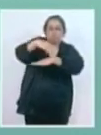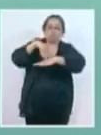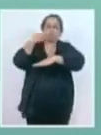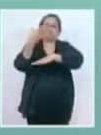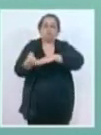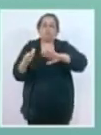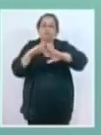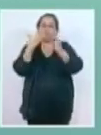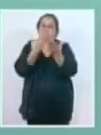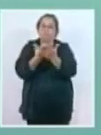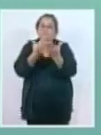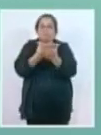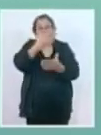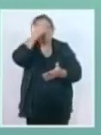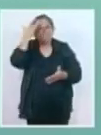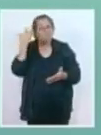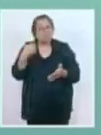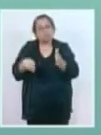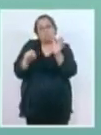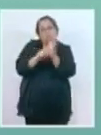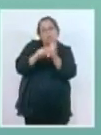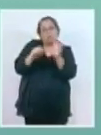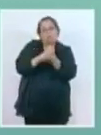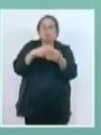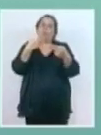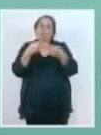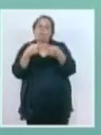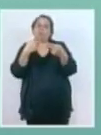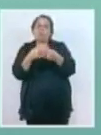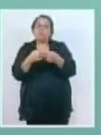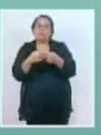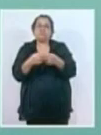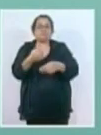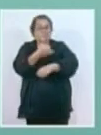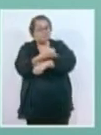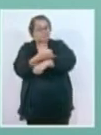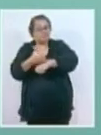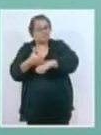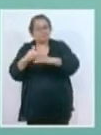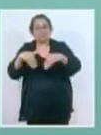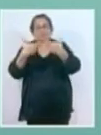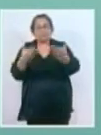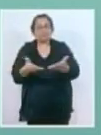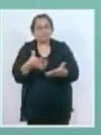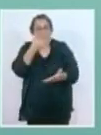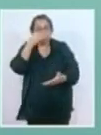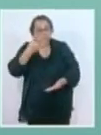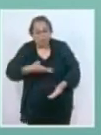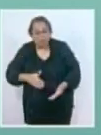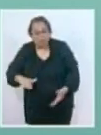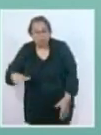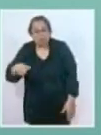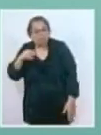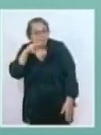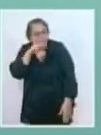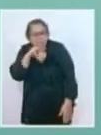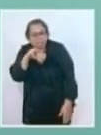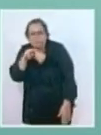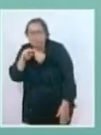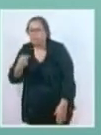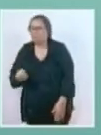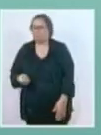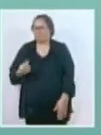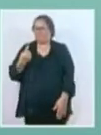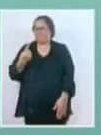dependentes químicos fazendo uso de entorpecentes ali nas telas ali do CAIC. Porque então, CAIC, a escola